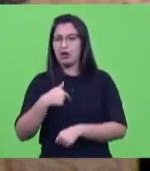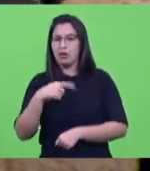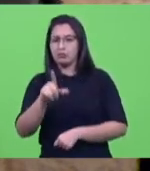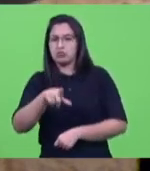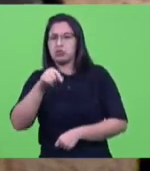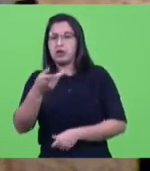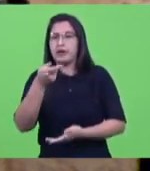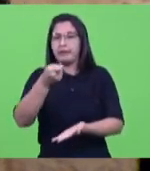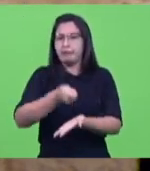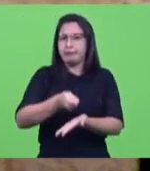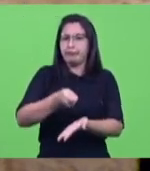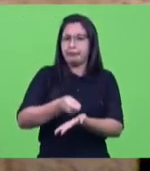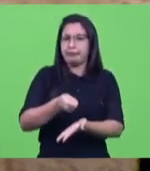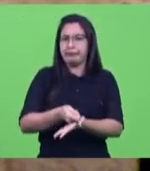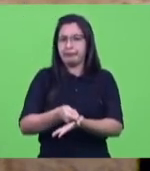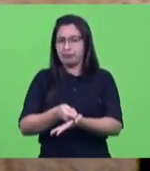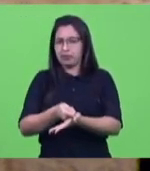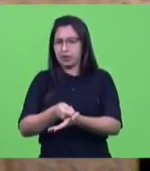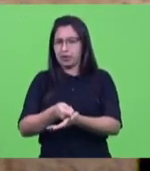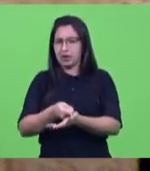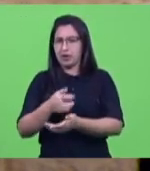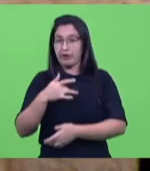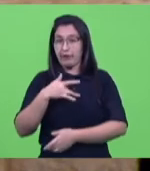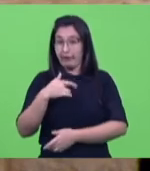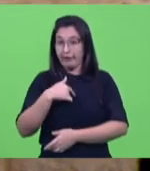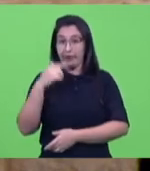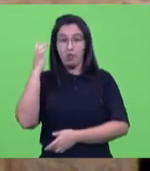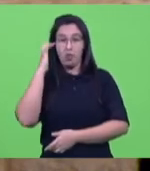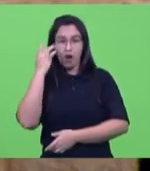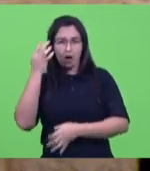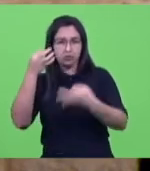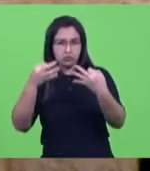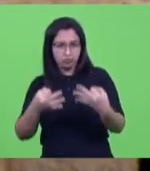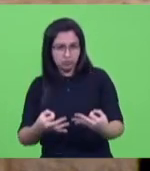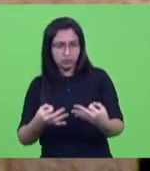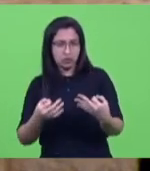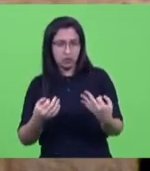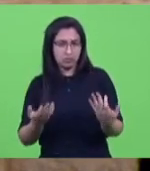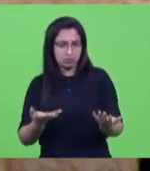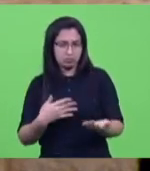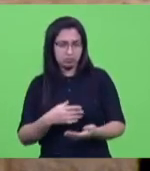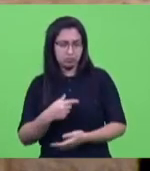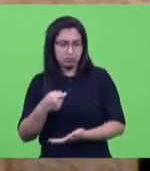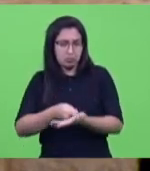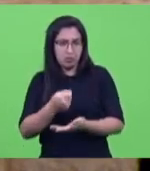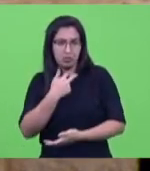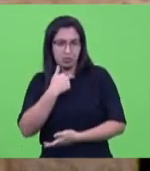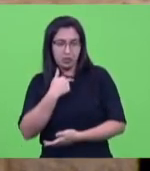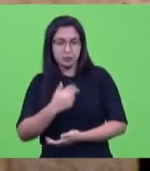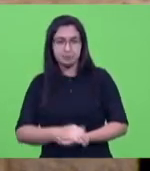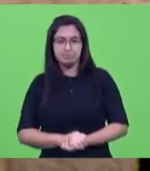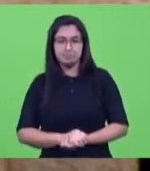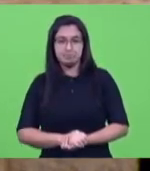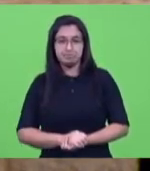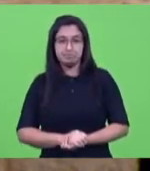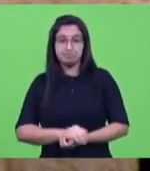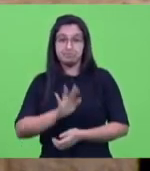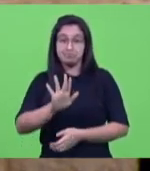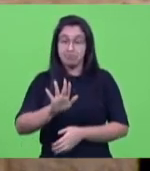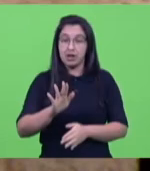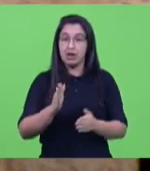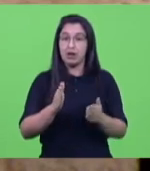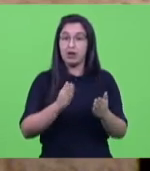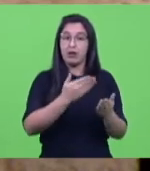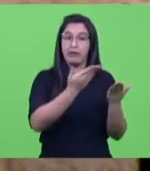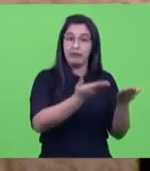obrigar ele a fazer algo que eu acredito ser certo. também existem as pessoas que não entendem também de